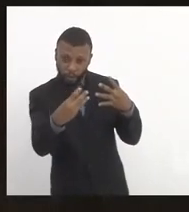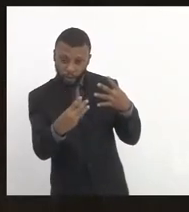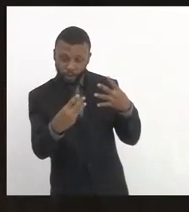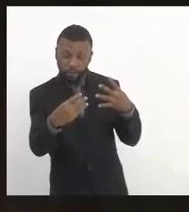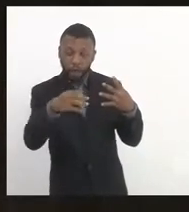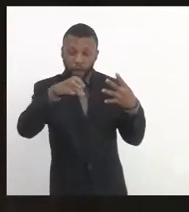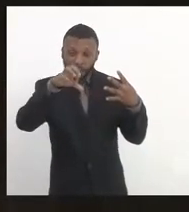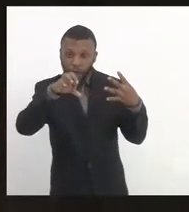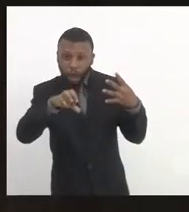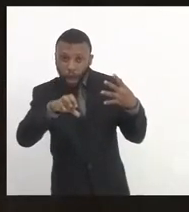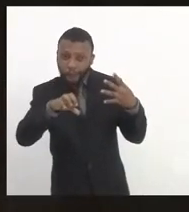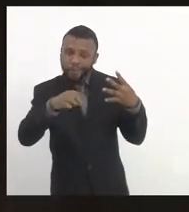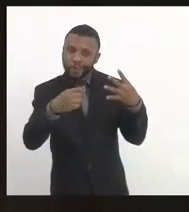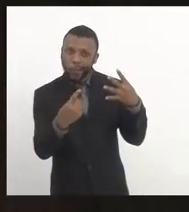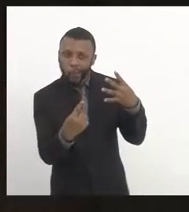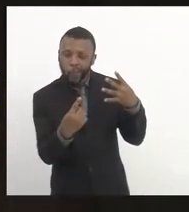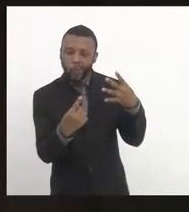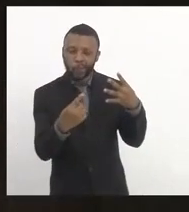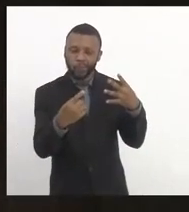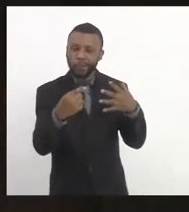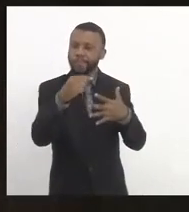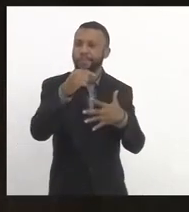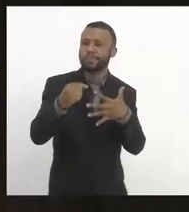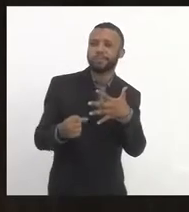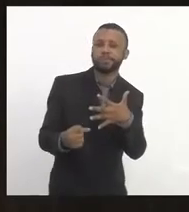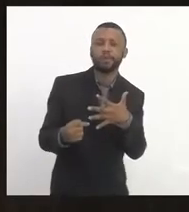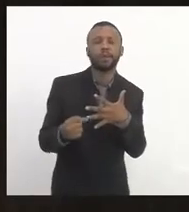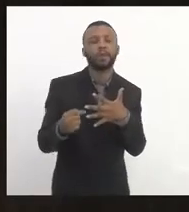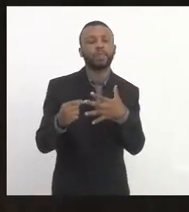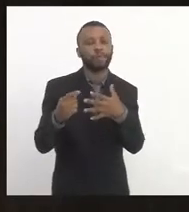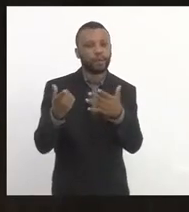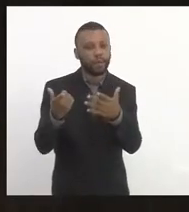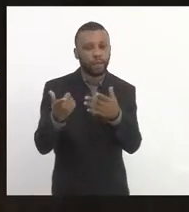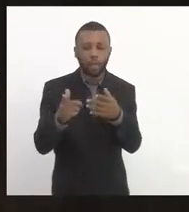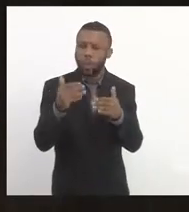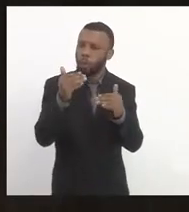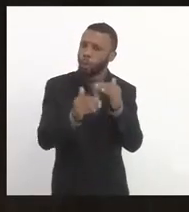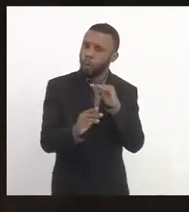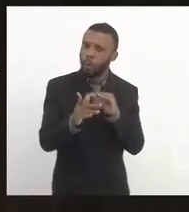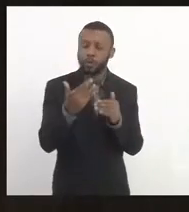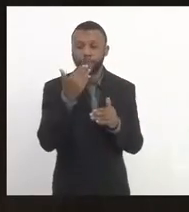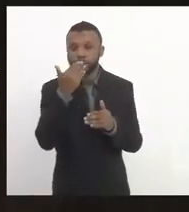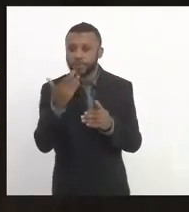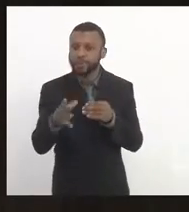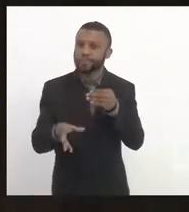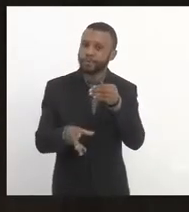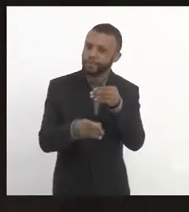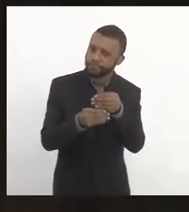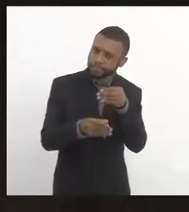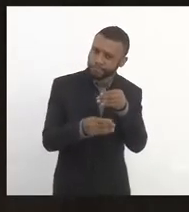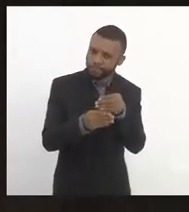CCJ, contrárias às demais emendas, concluindo por substitutivo e pedindo forma final de redação.